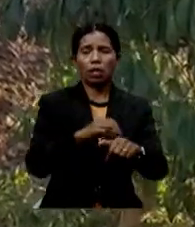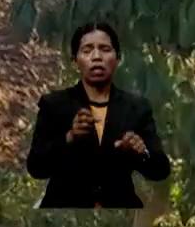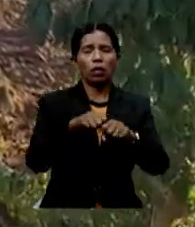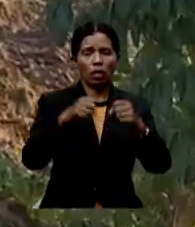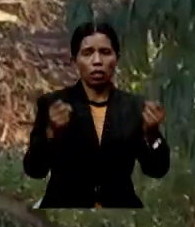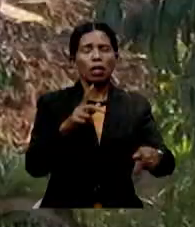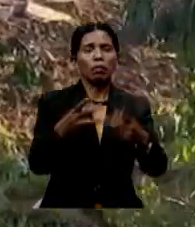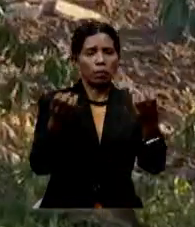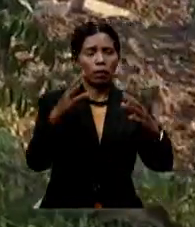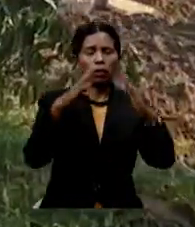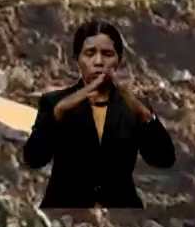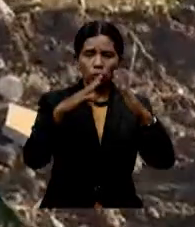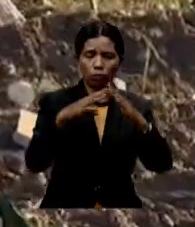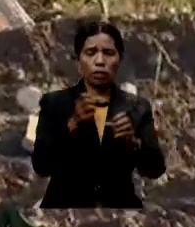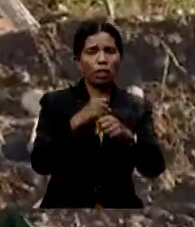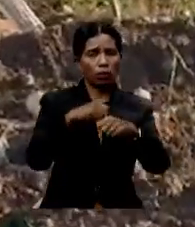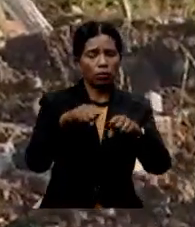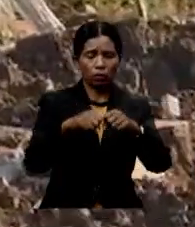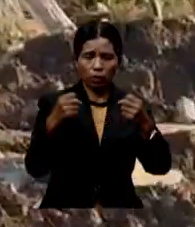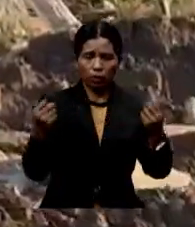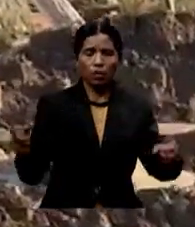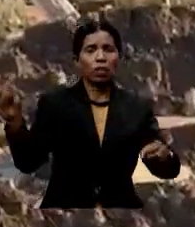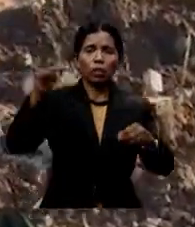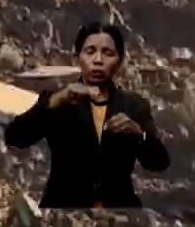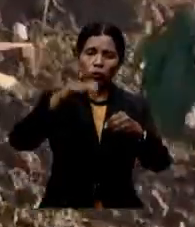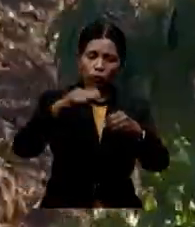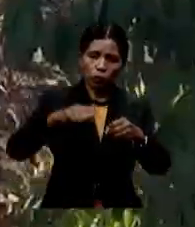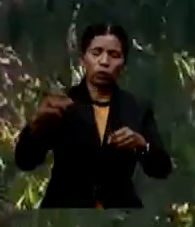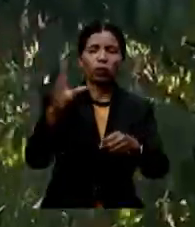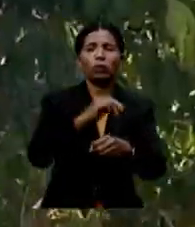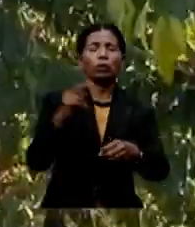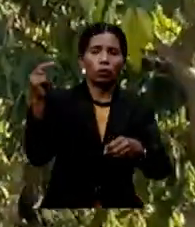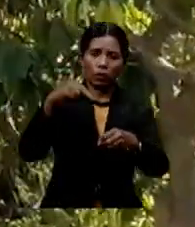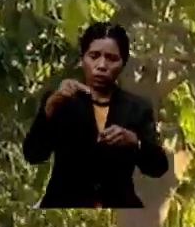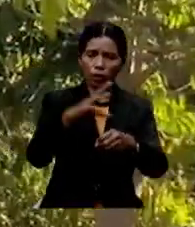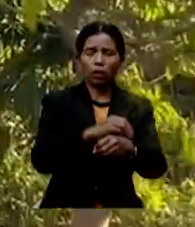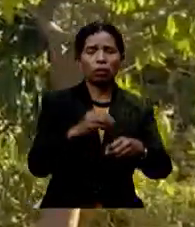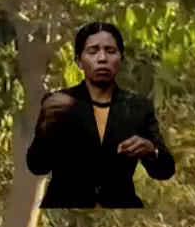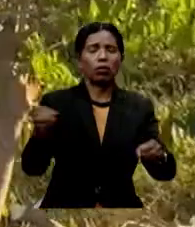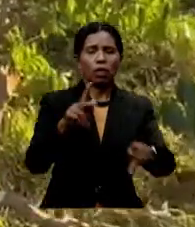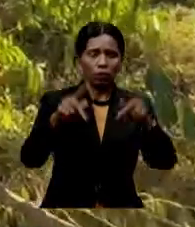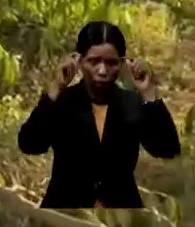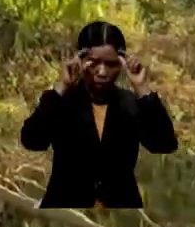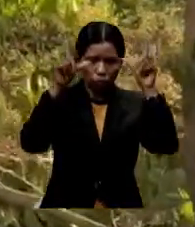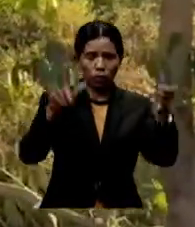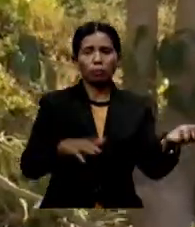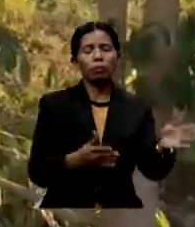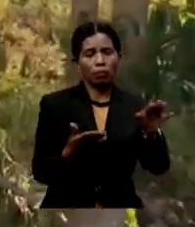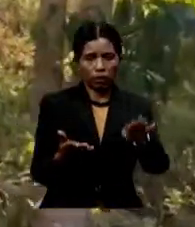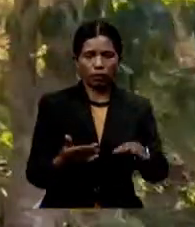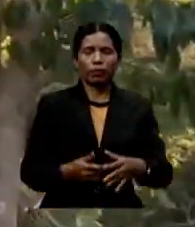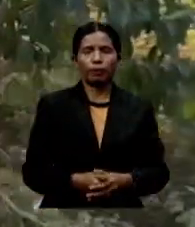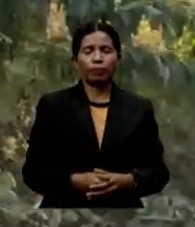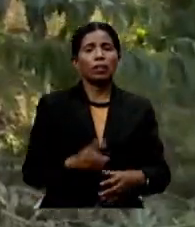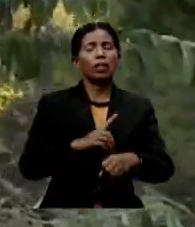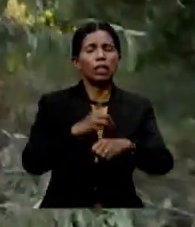estraga mos comunidade de Toshonatar, Motalori comunidade de animal, no Timor-Ambalo, mos lá convida também Motalori. Desastres naturais de